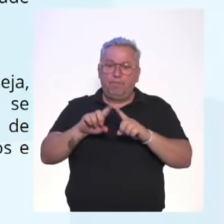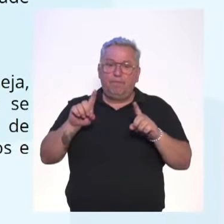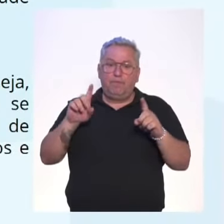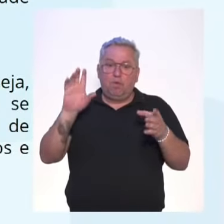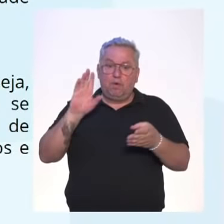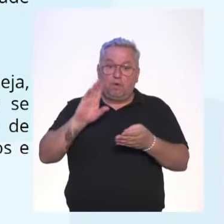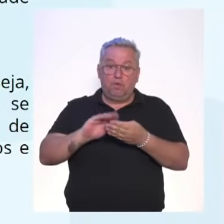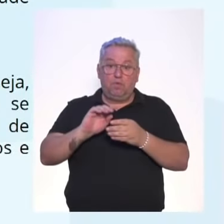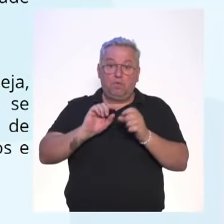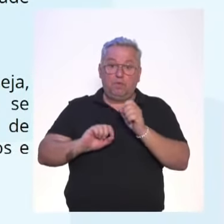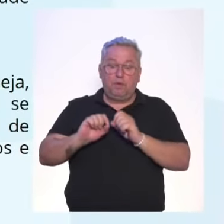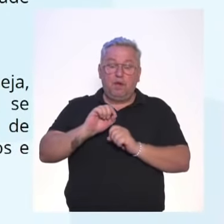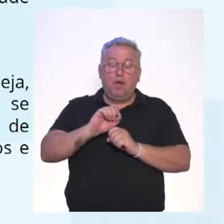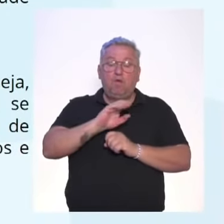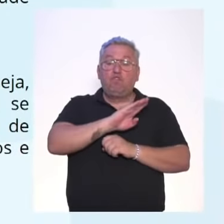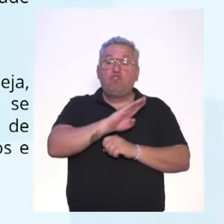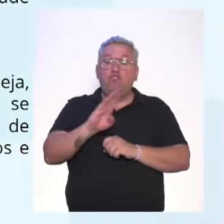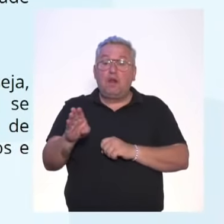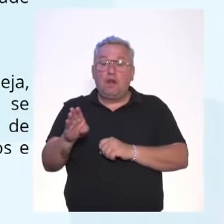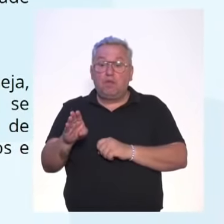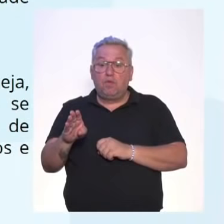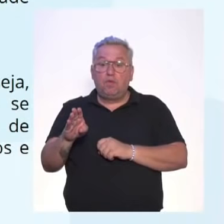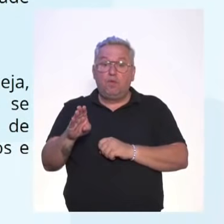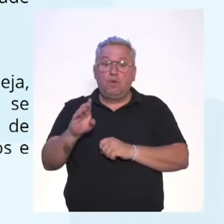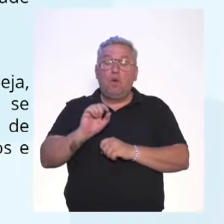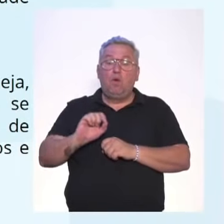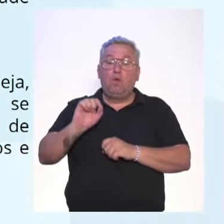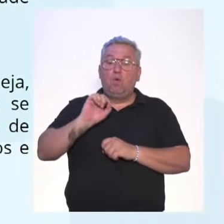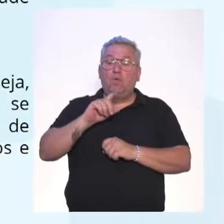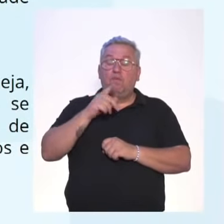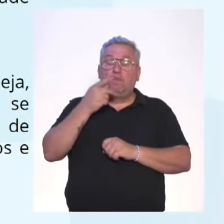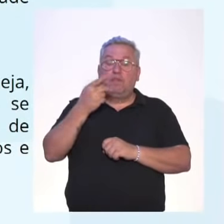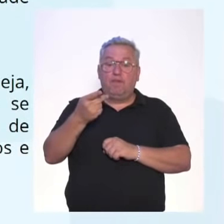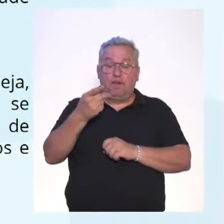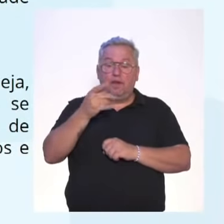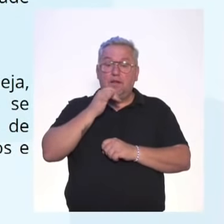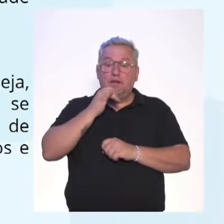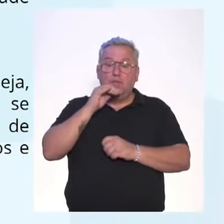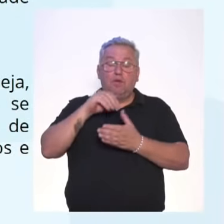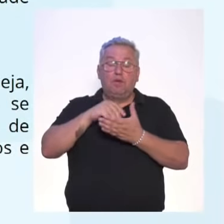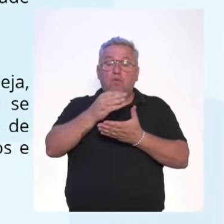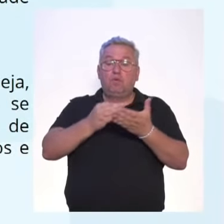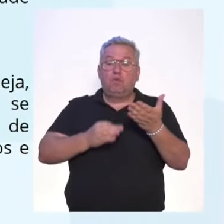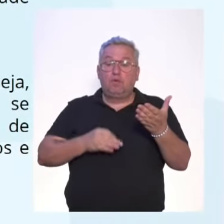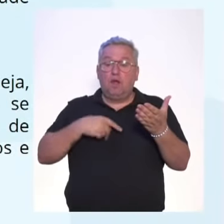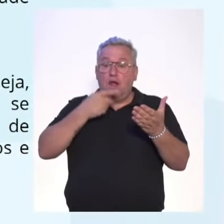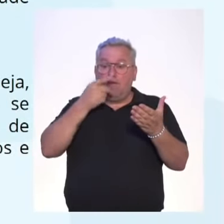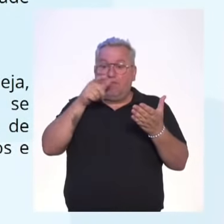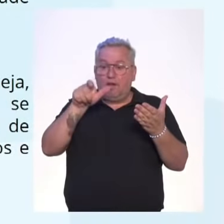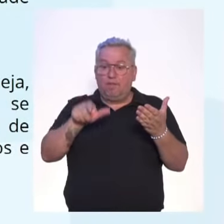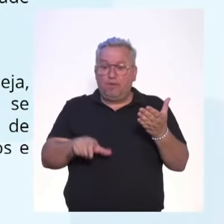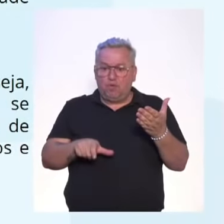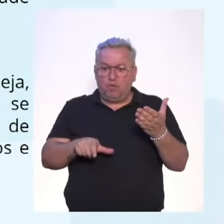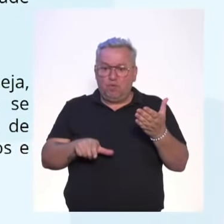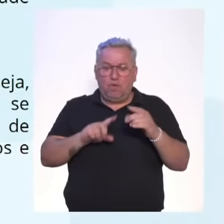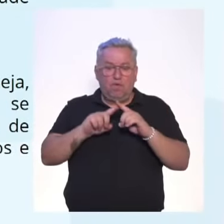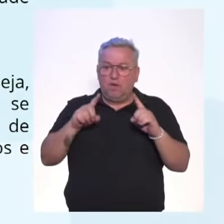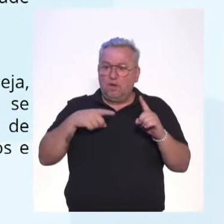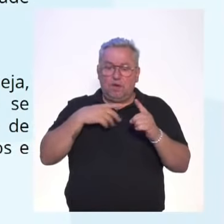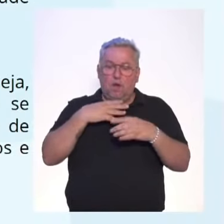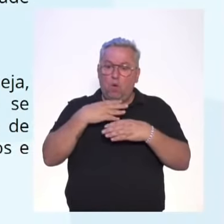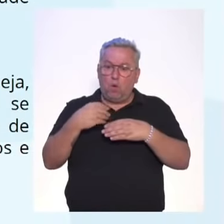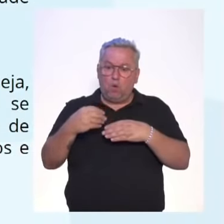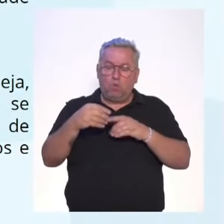resumir aí o discurso direto discurso indireto e quando você coloca o seu texto a fala do personagem você não